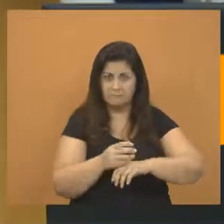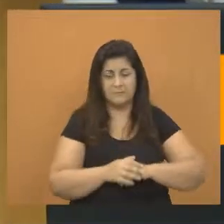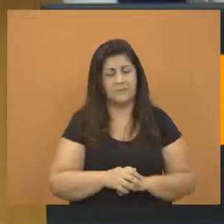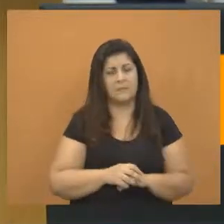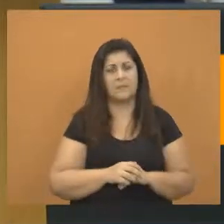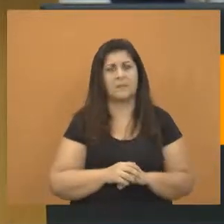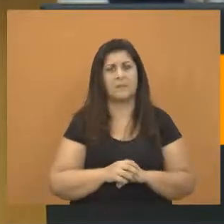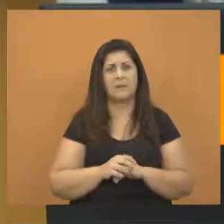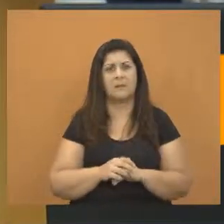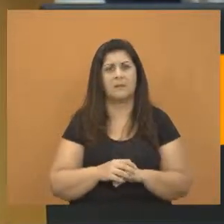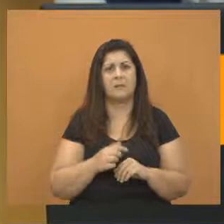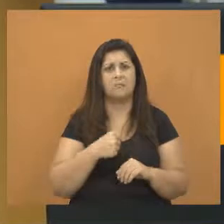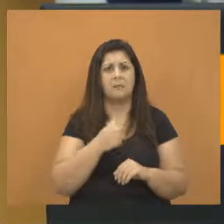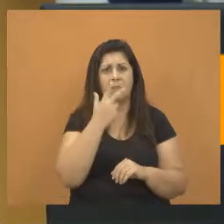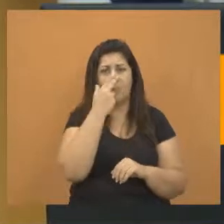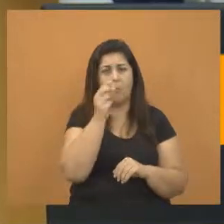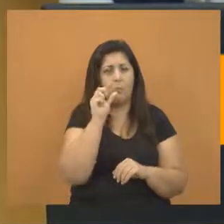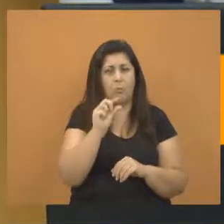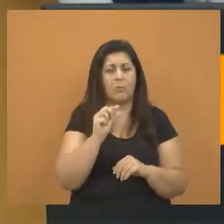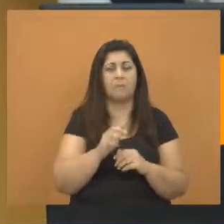particularmente, eu achei